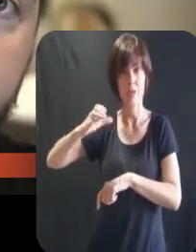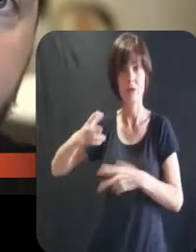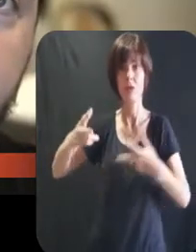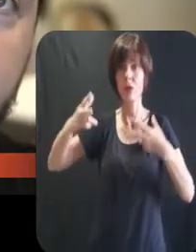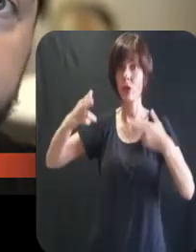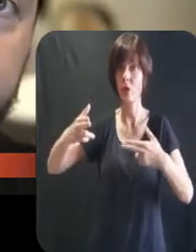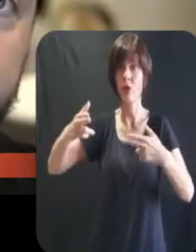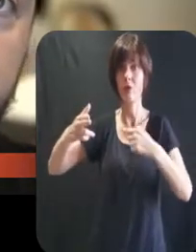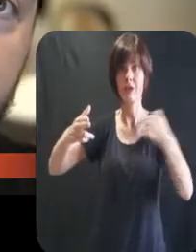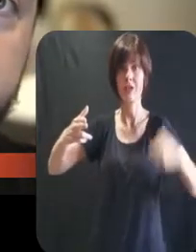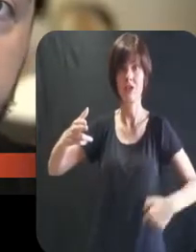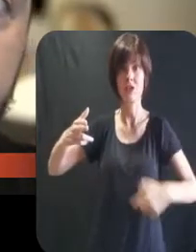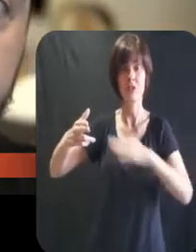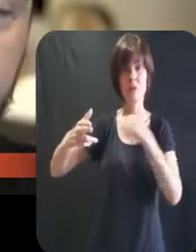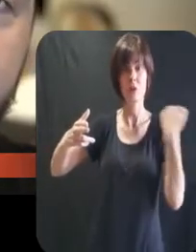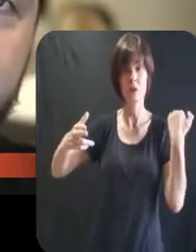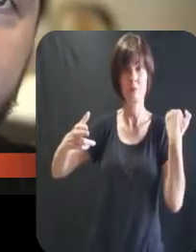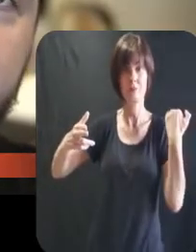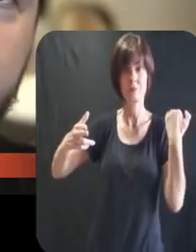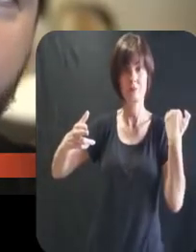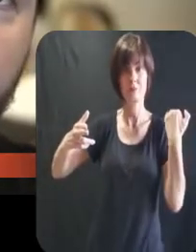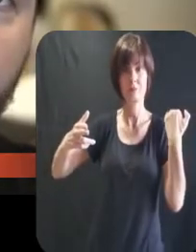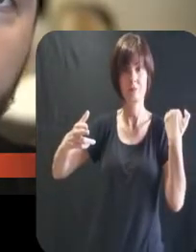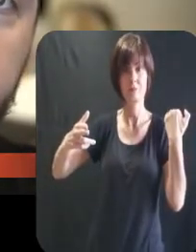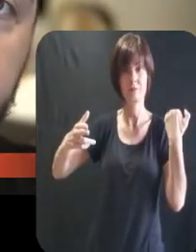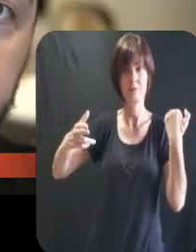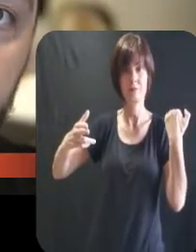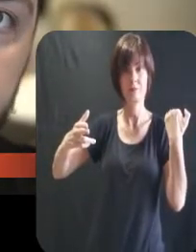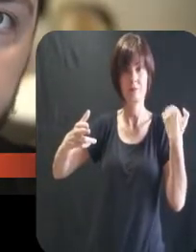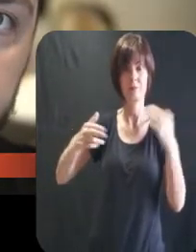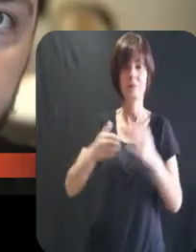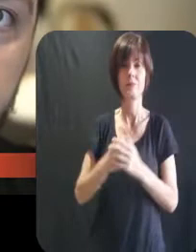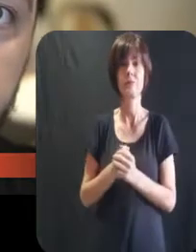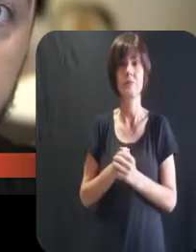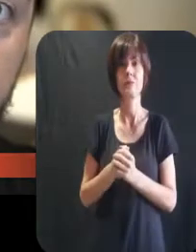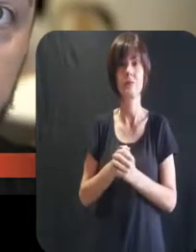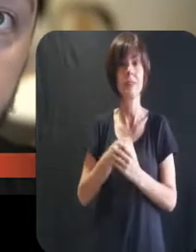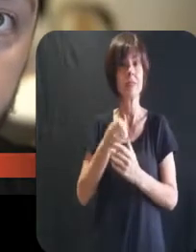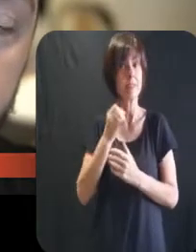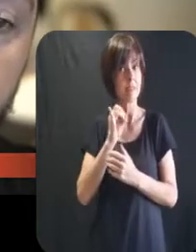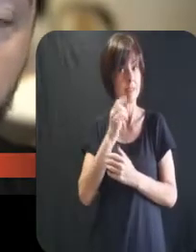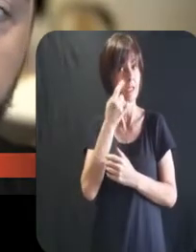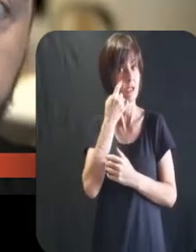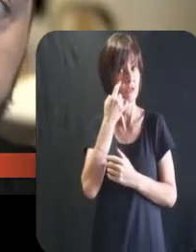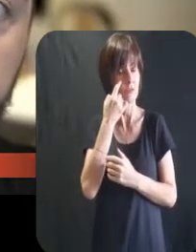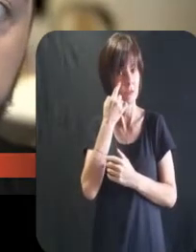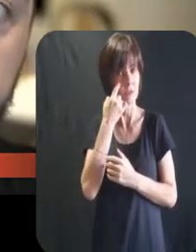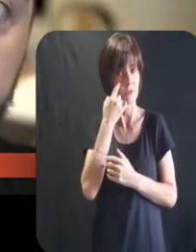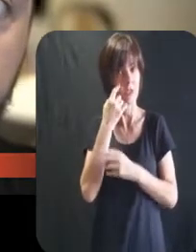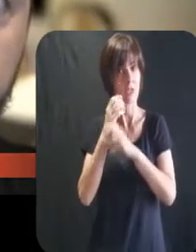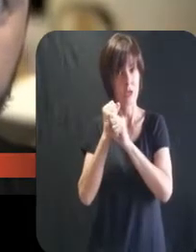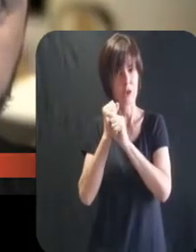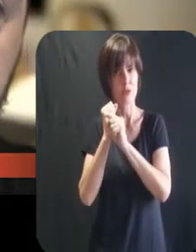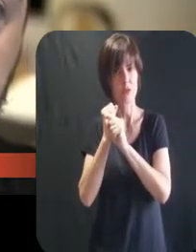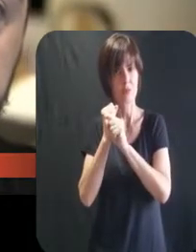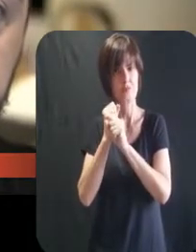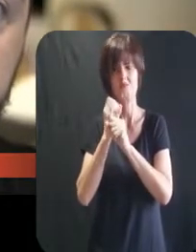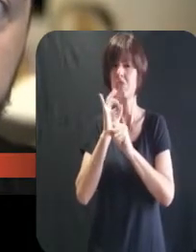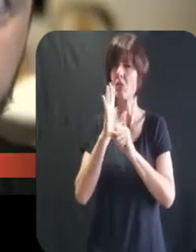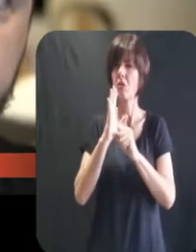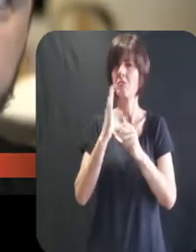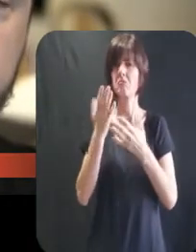Ontem, dia 19 de março, a Itália igualou o número de mortes de italianos com o número de mortos na